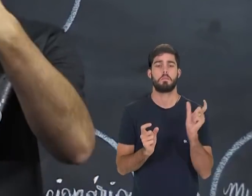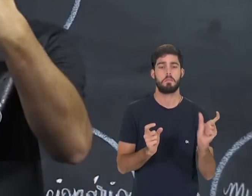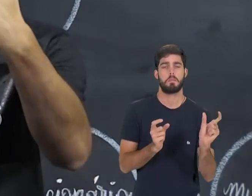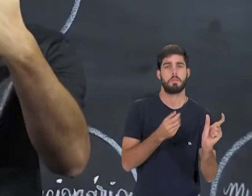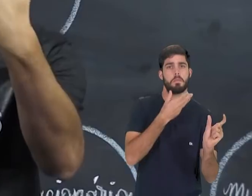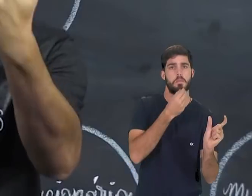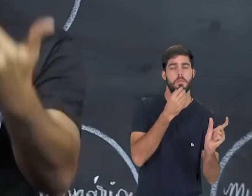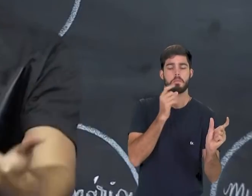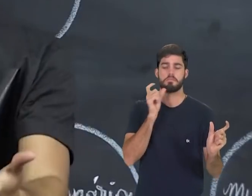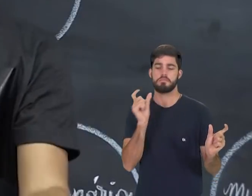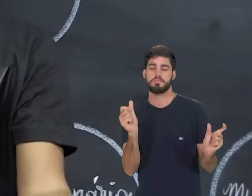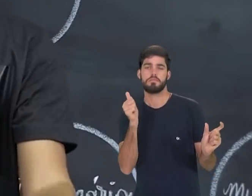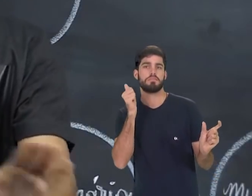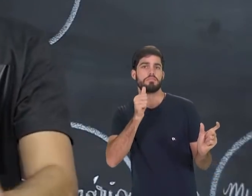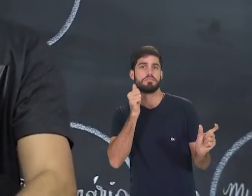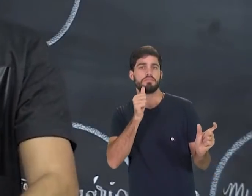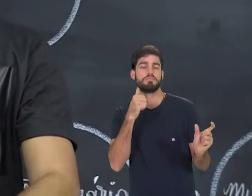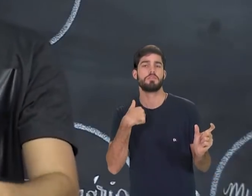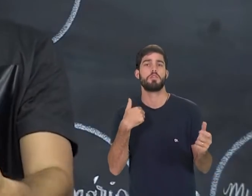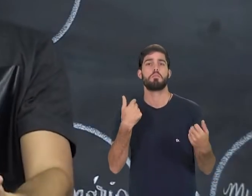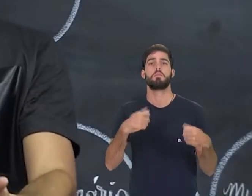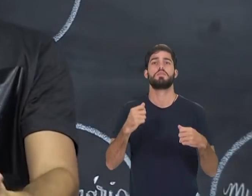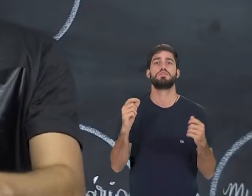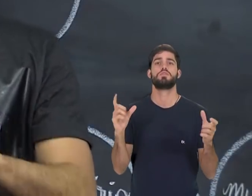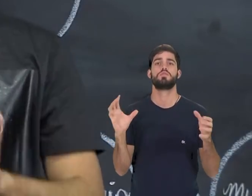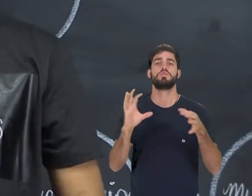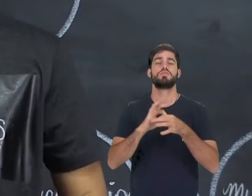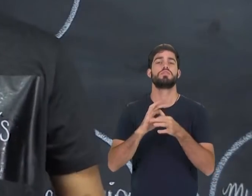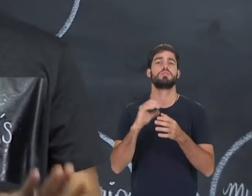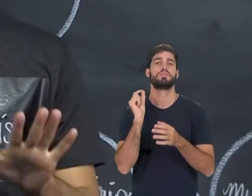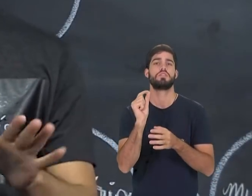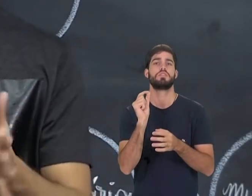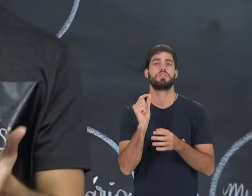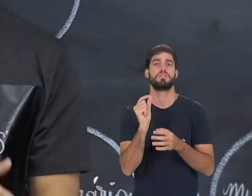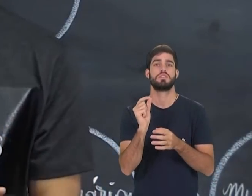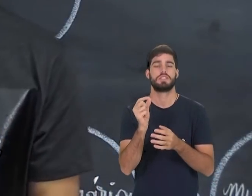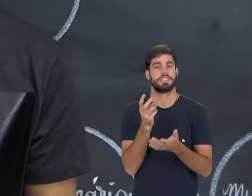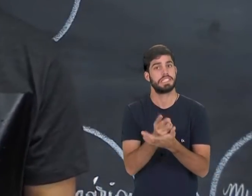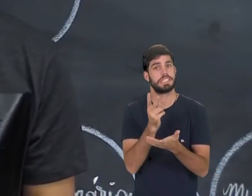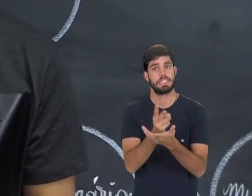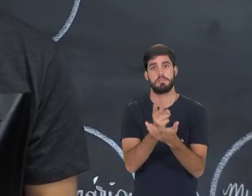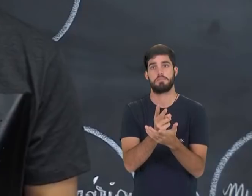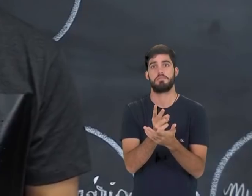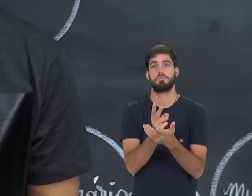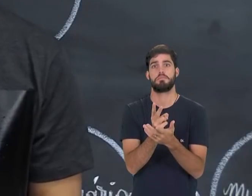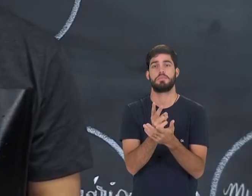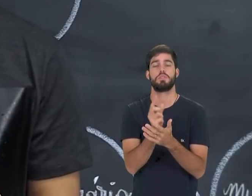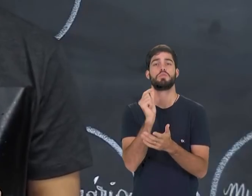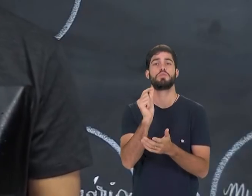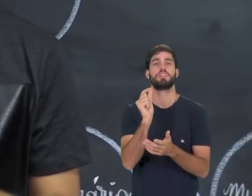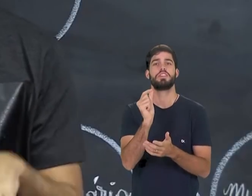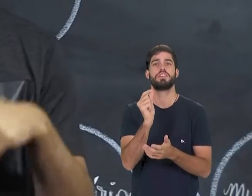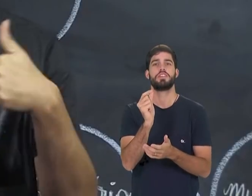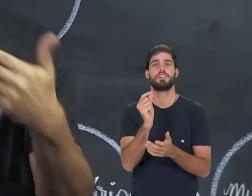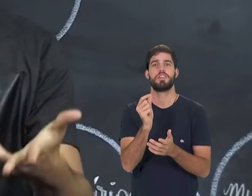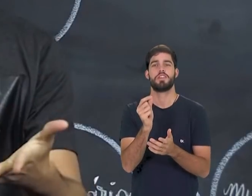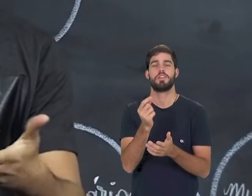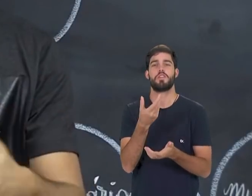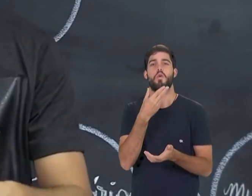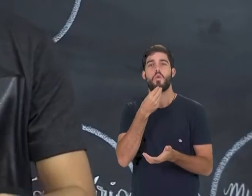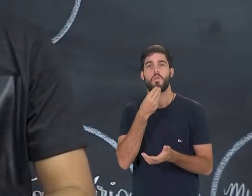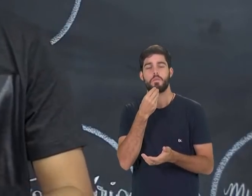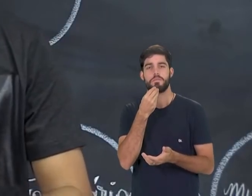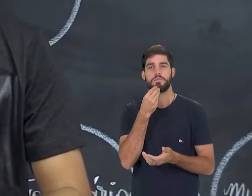masculina e uma palavra feminina, eu vou precisar unificar. E na língua portuguesa, a gente unifica isso utilizando o gênero masculino, ok? Então, se eu tenho, por exemplo,